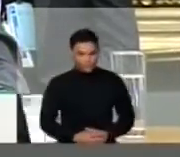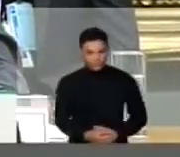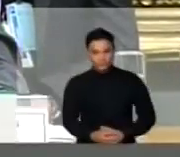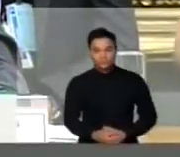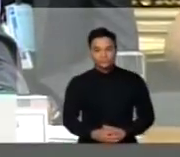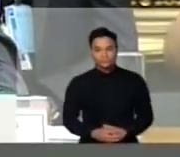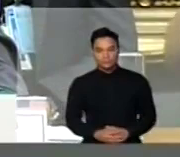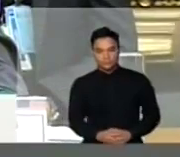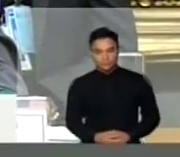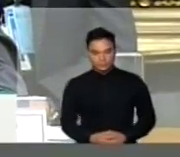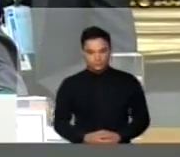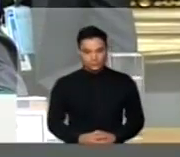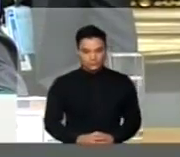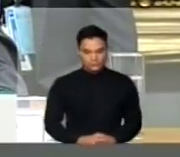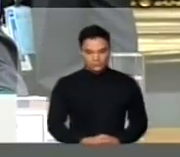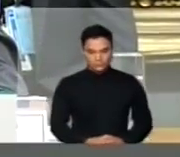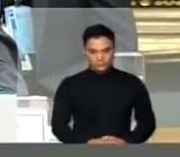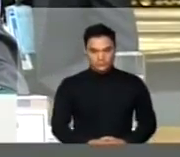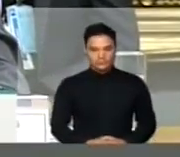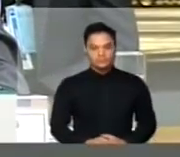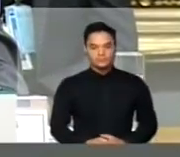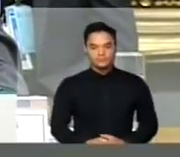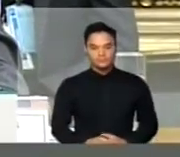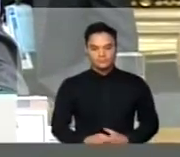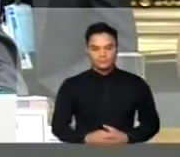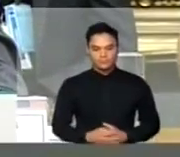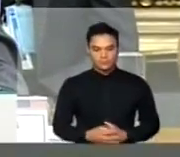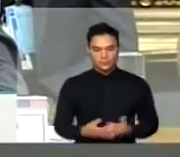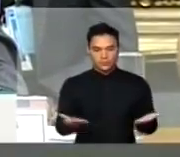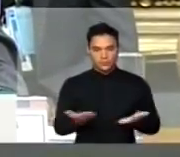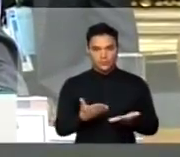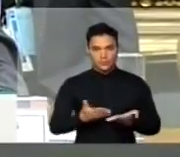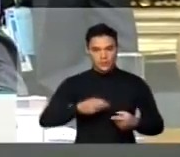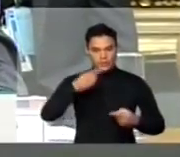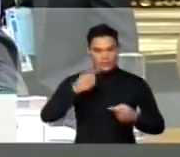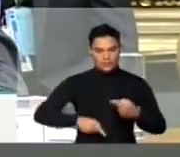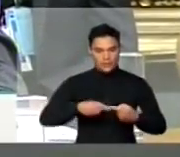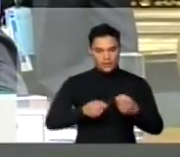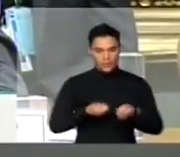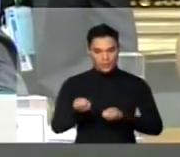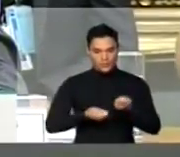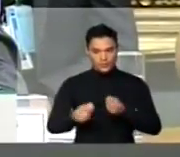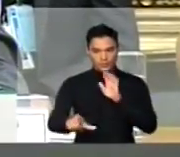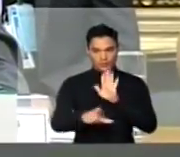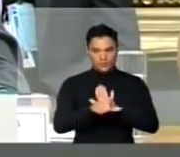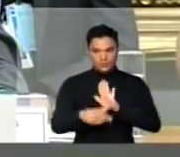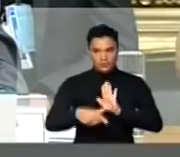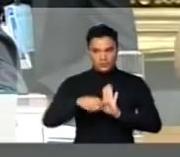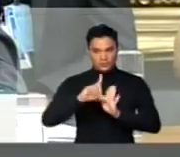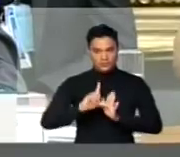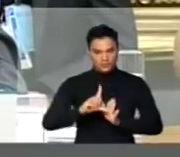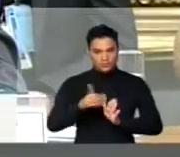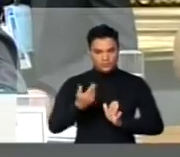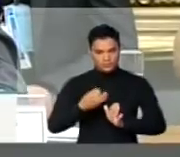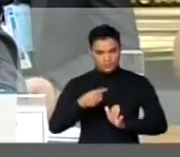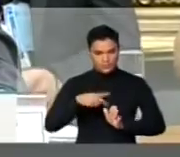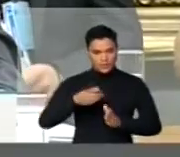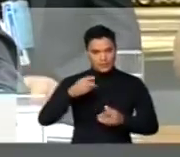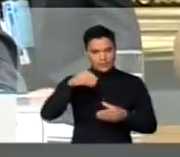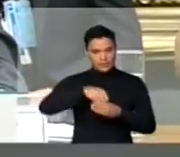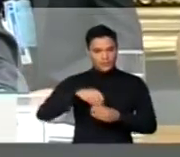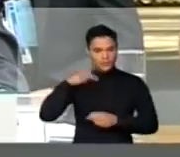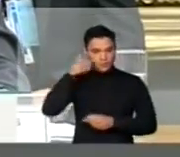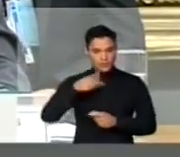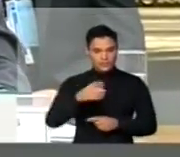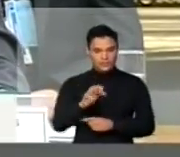artigo 4º da LOA. Assim, como anula o controle legislativo prévio quanto à definição de uma política